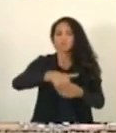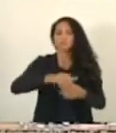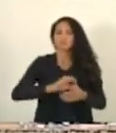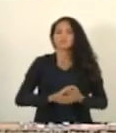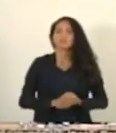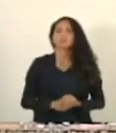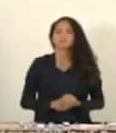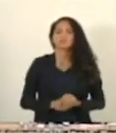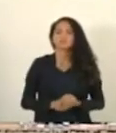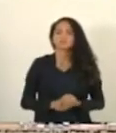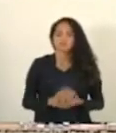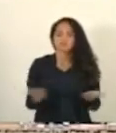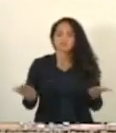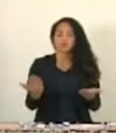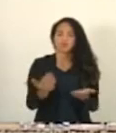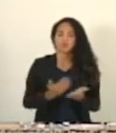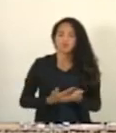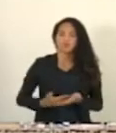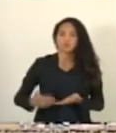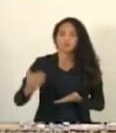Passamos à verificação de quórum.